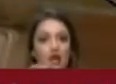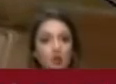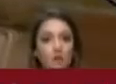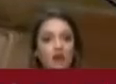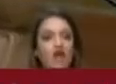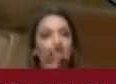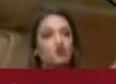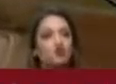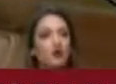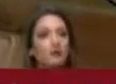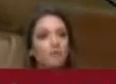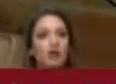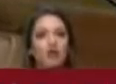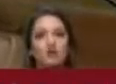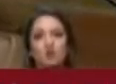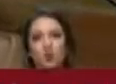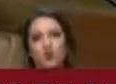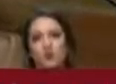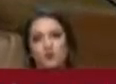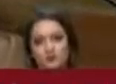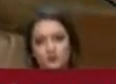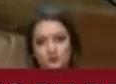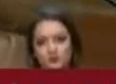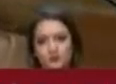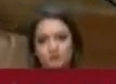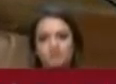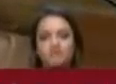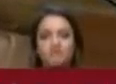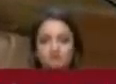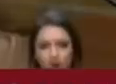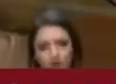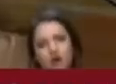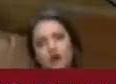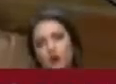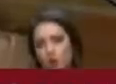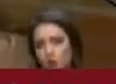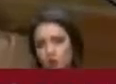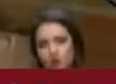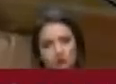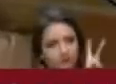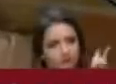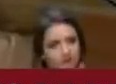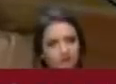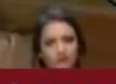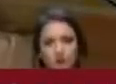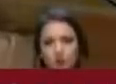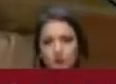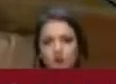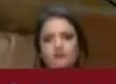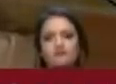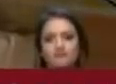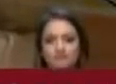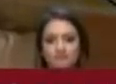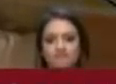Lula, dizendo o seguinte: o Lula ameaçou os deputados. Se o Lula ameaçou os deputados, ele ameaçou a democracia, porque nós